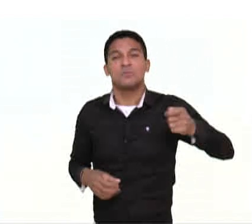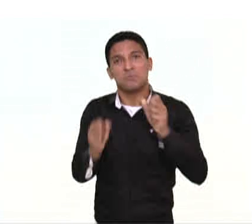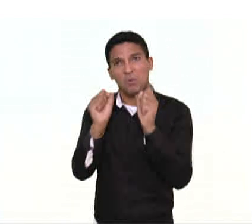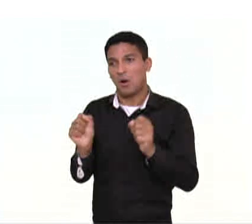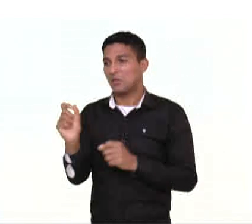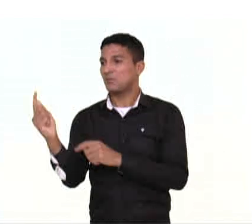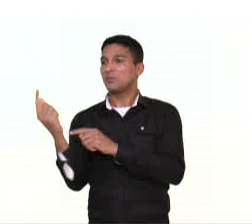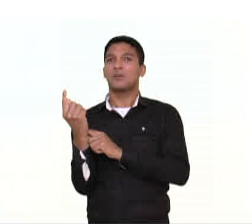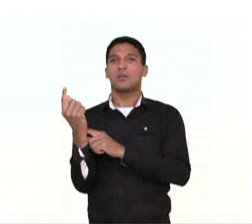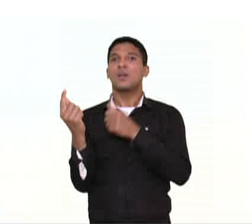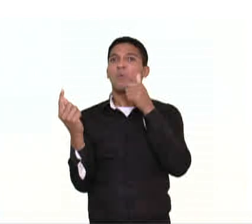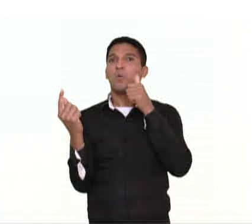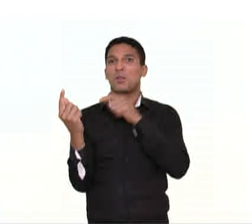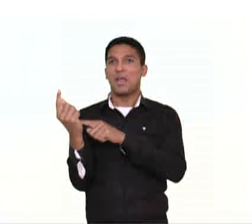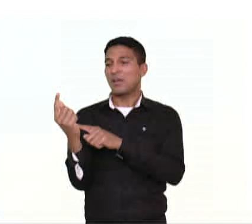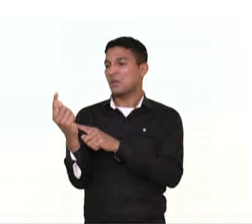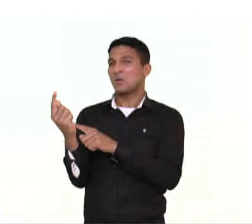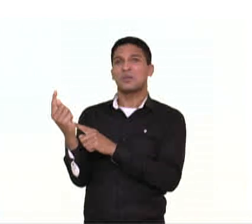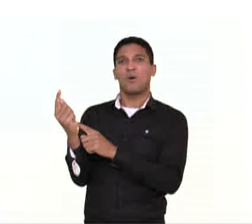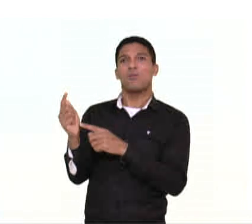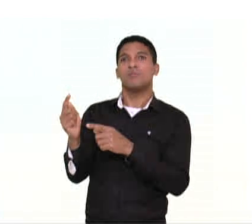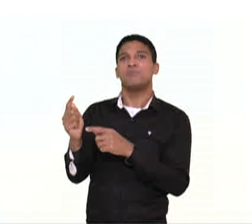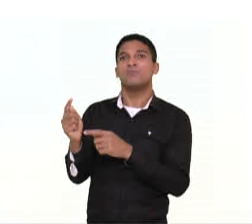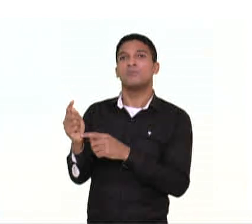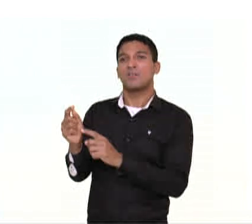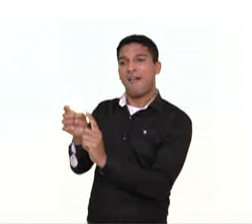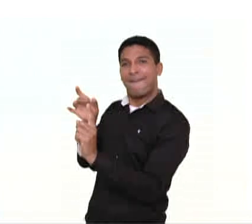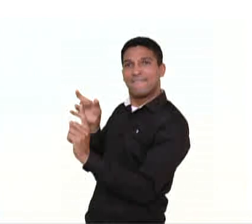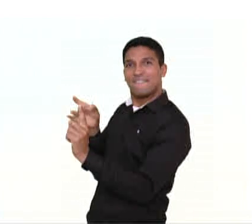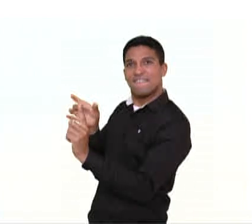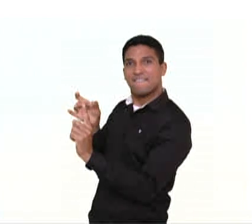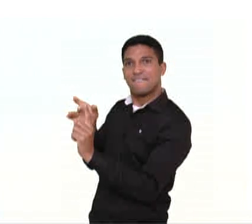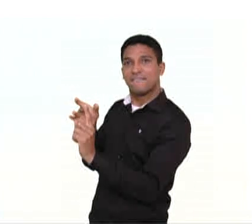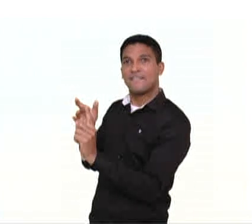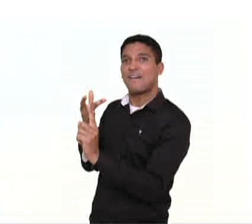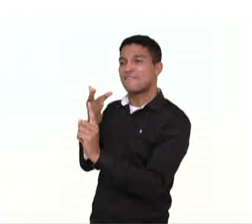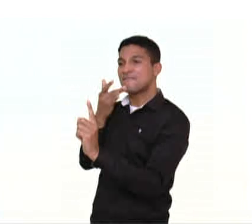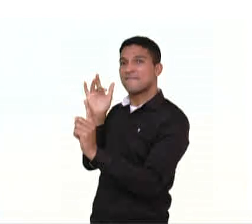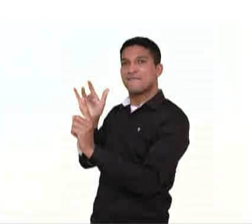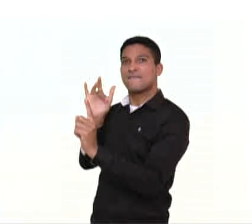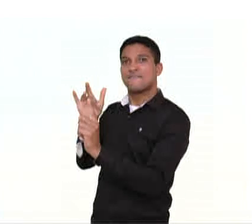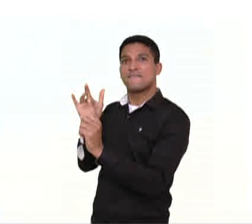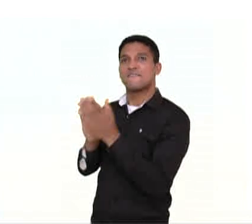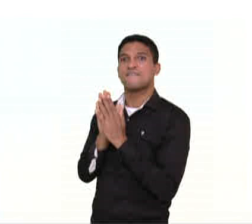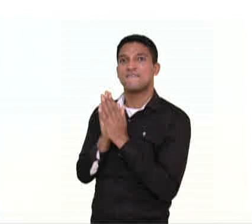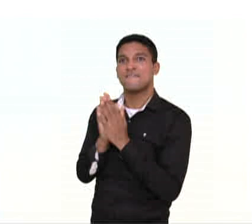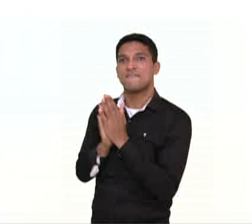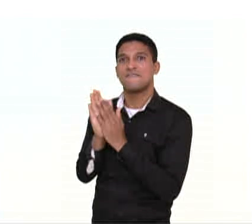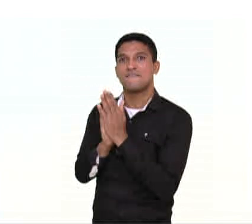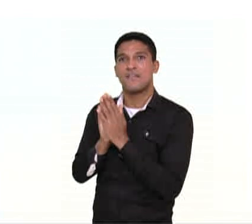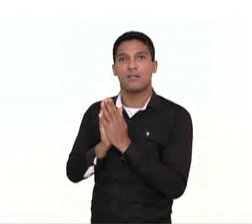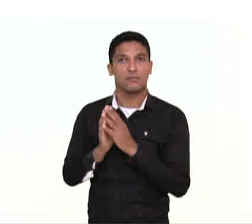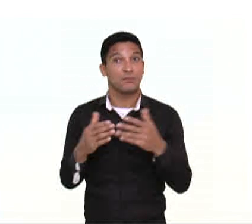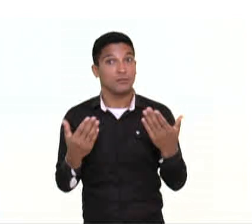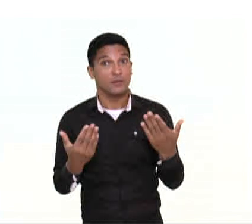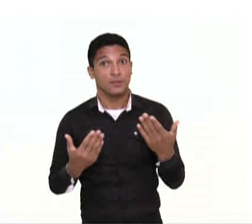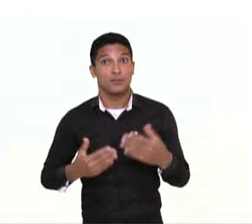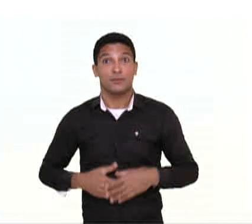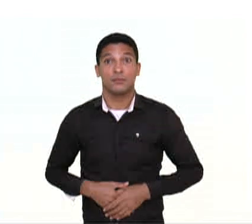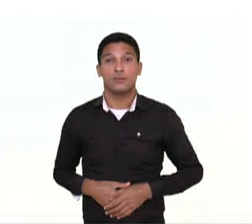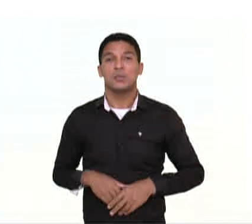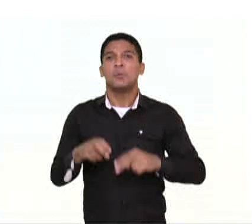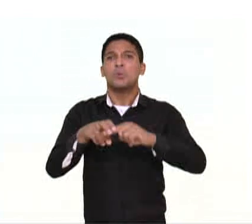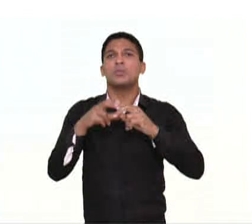padrão. O machismo se manifesta, sobretudo, nos comportamentos cotidianos. Quando essas situações ocorrem, a